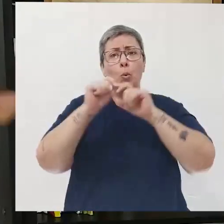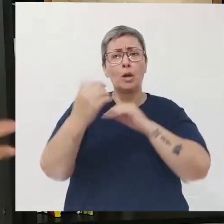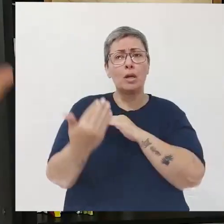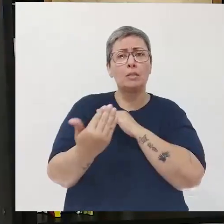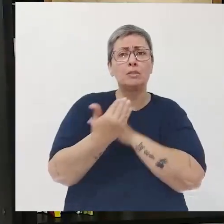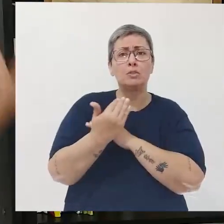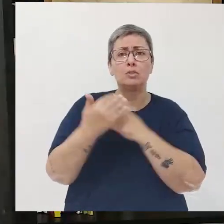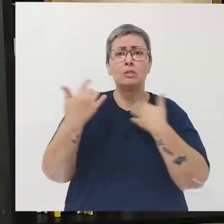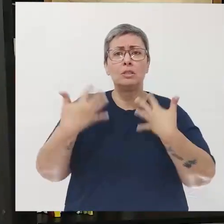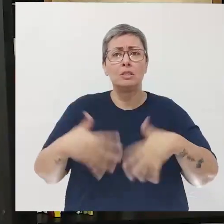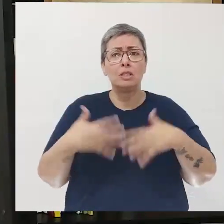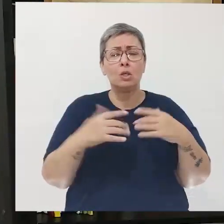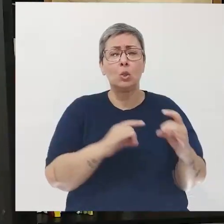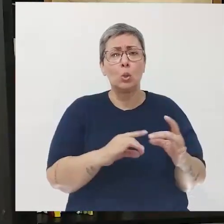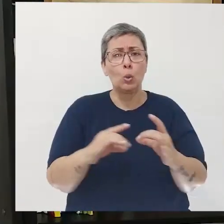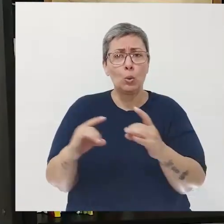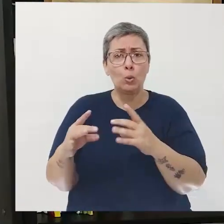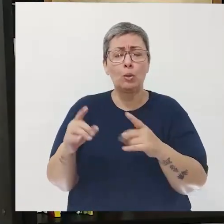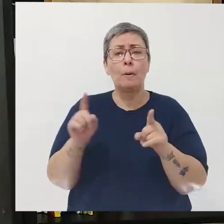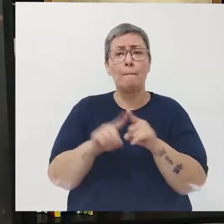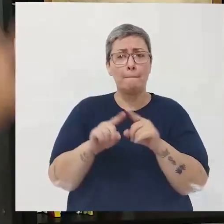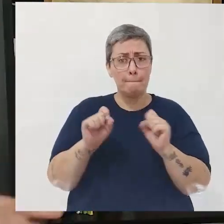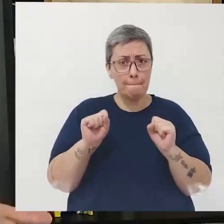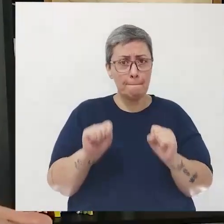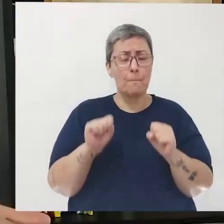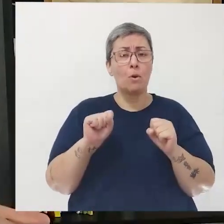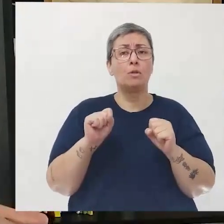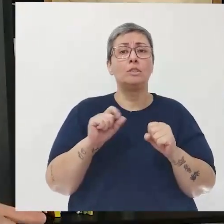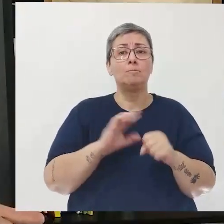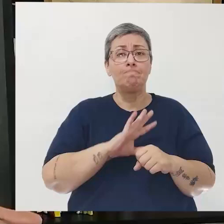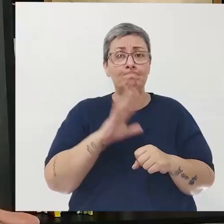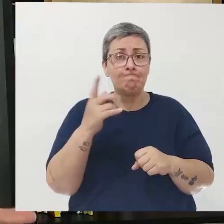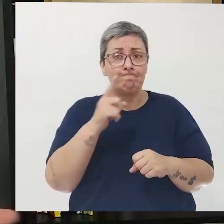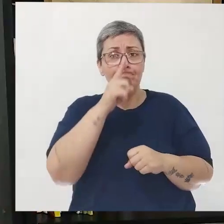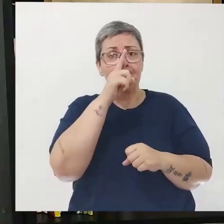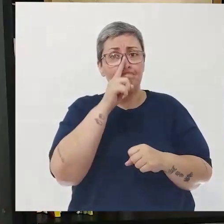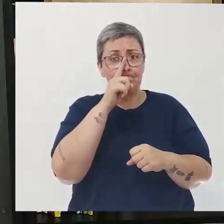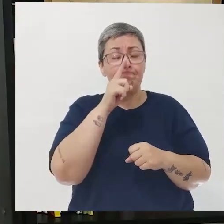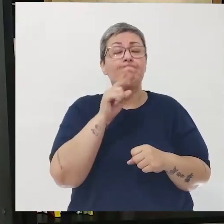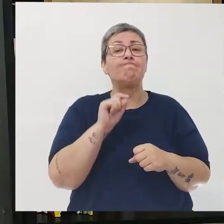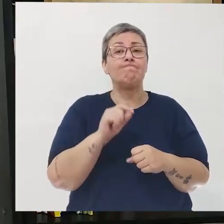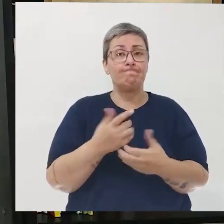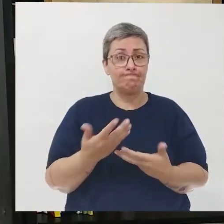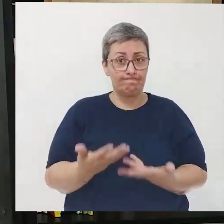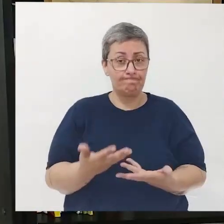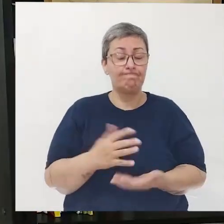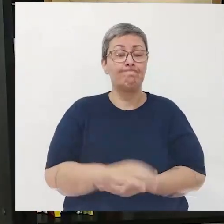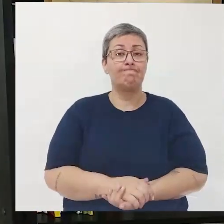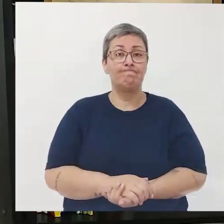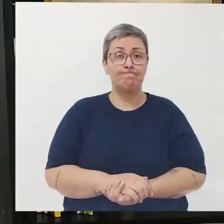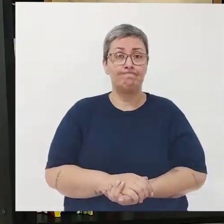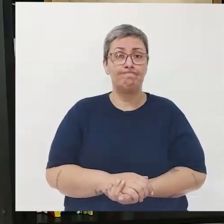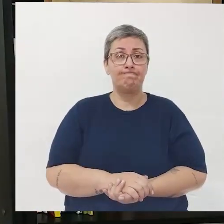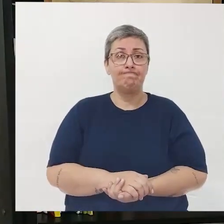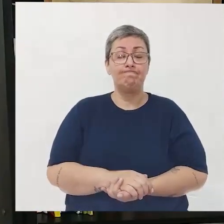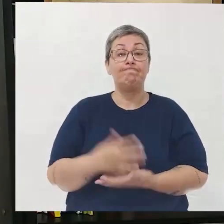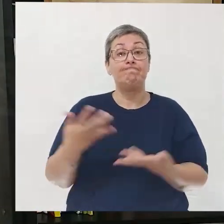nos ajuda tanto no nosso dia a dia pode também nos colocar em situação de